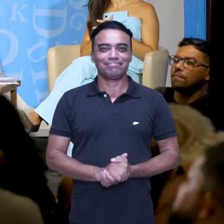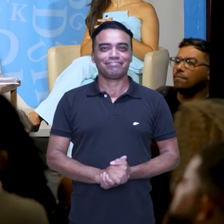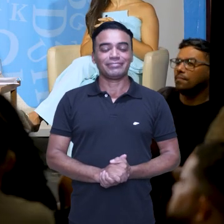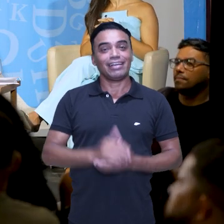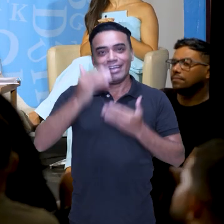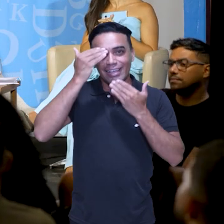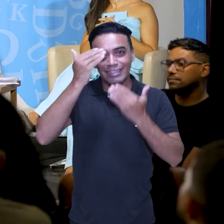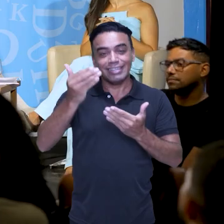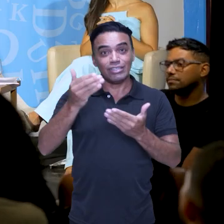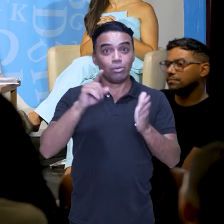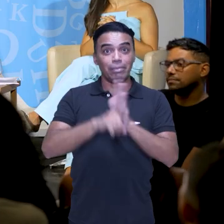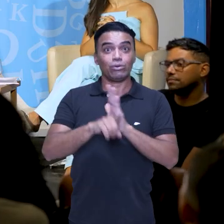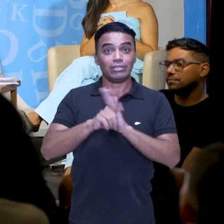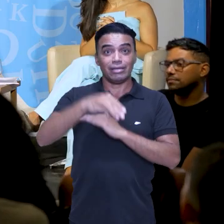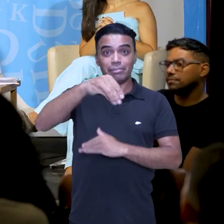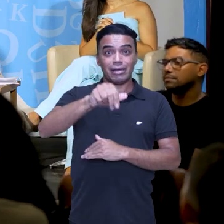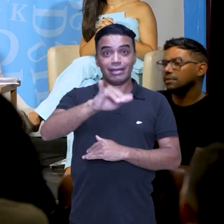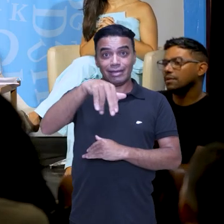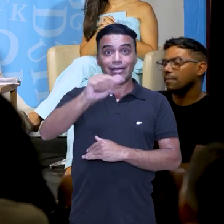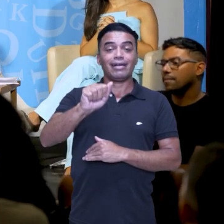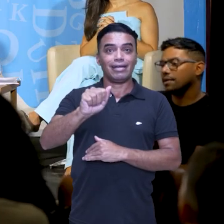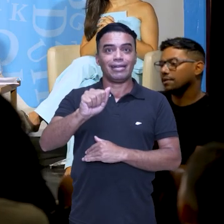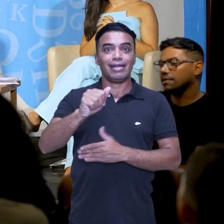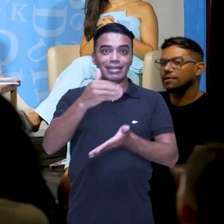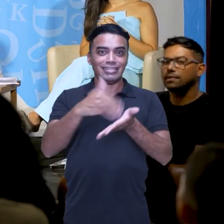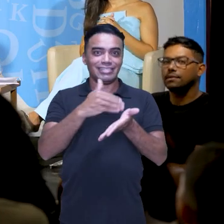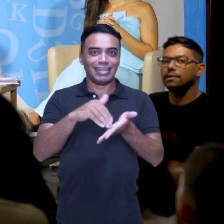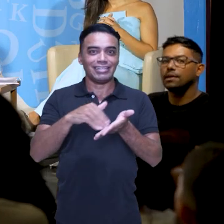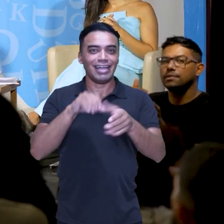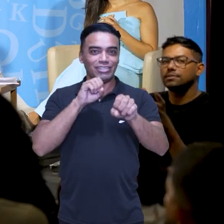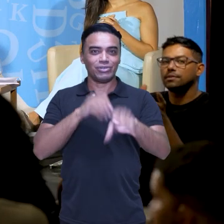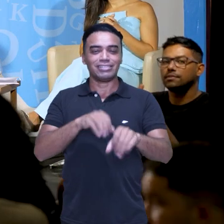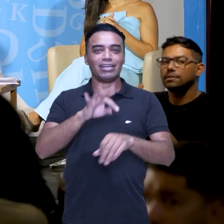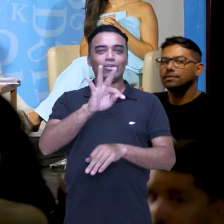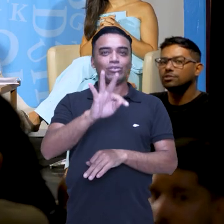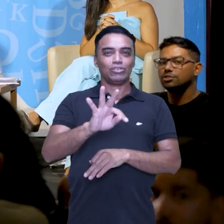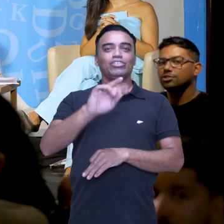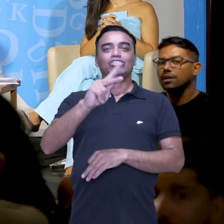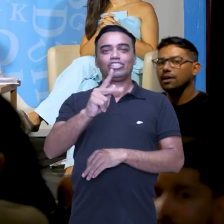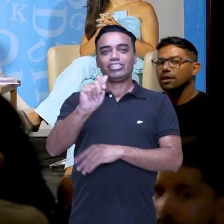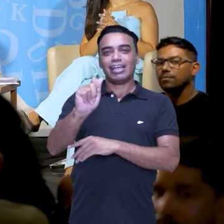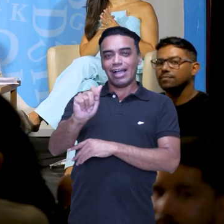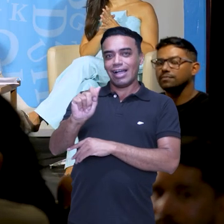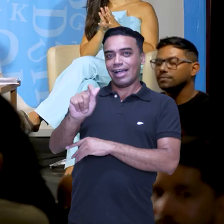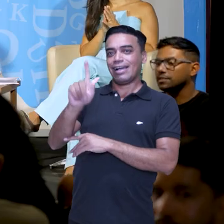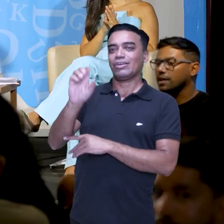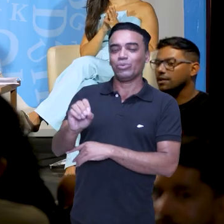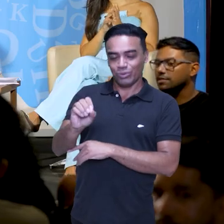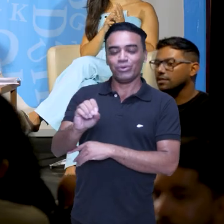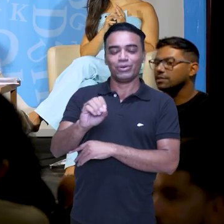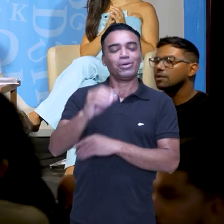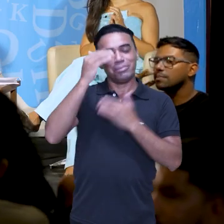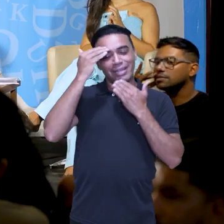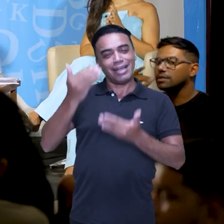Agradecer, gente. Eu estou aqui perguntando para a Mariana se lá no fundo é o secretário de Educação, Tiago. É o Tiago, né? Obrigado pela